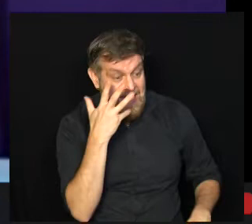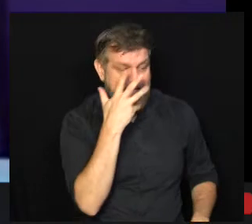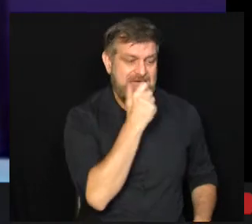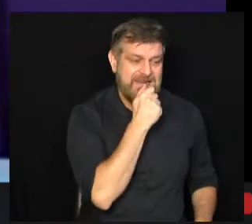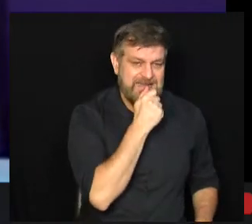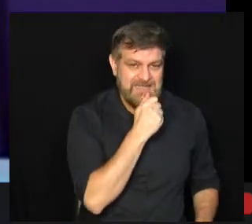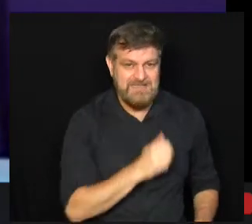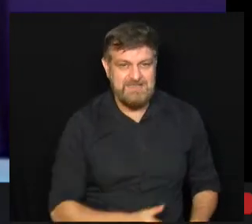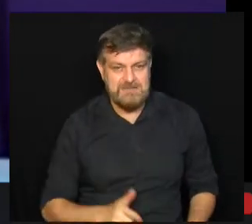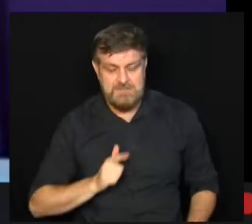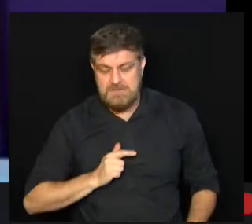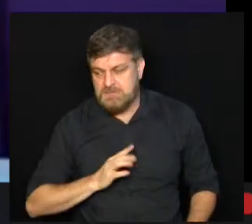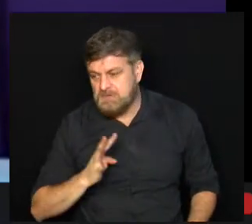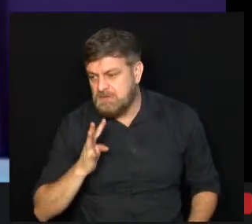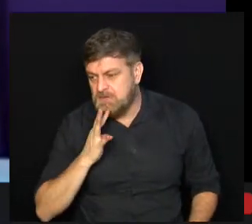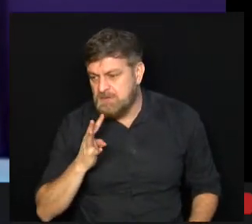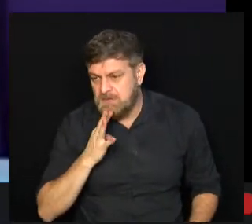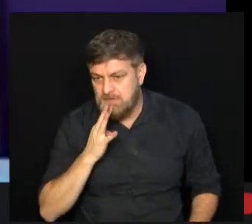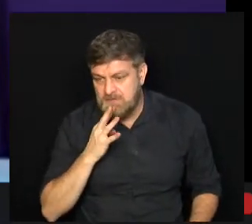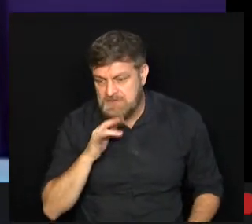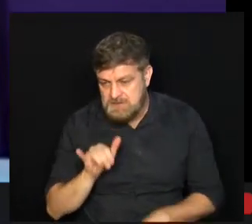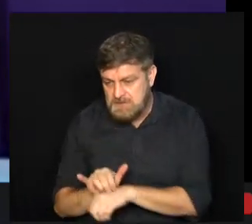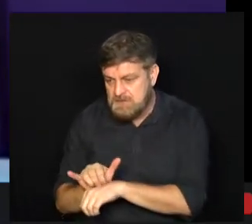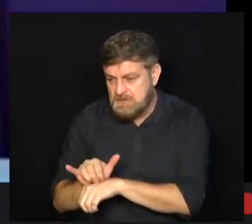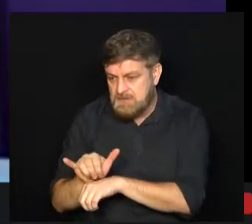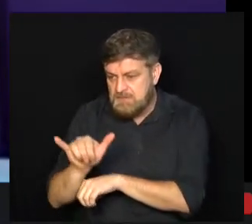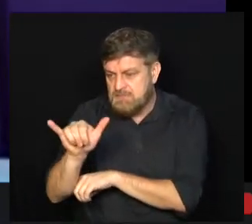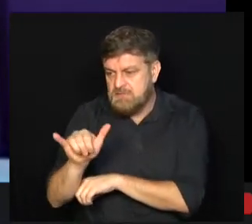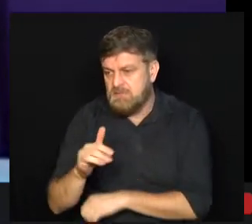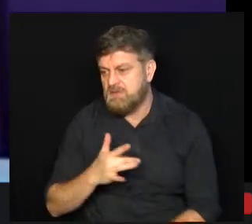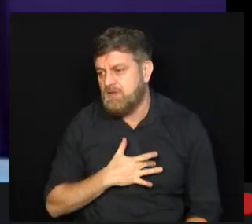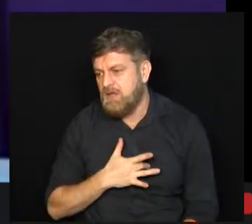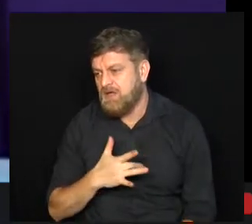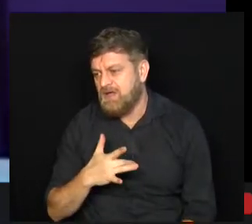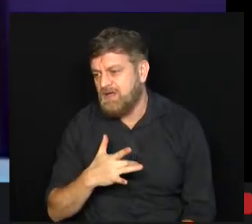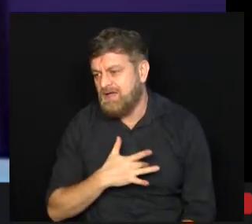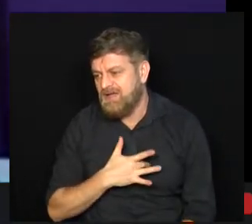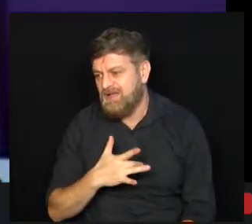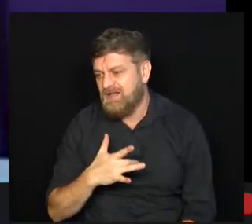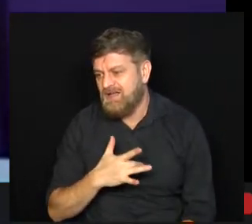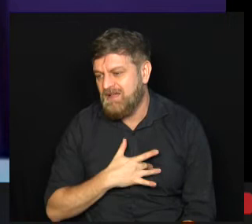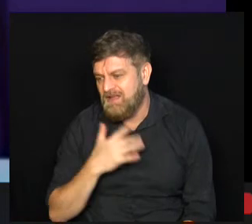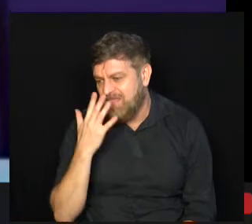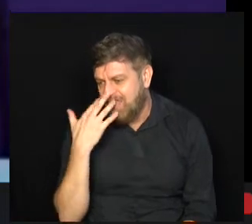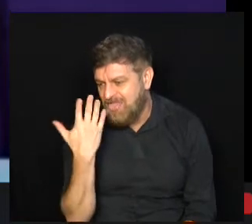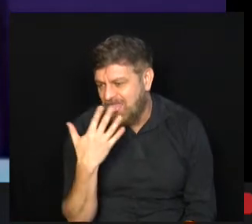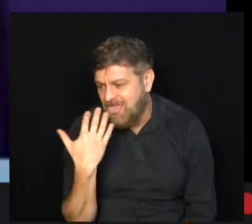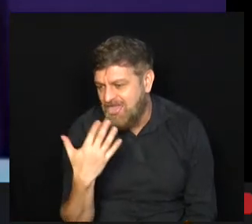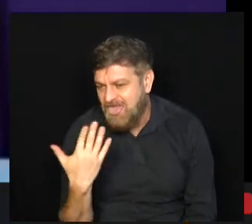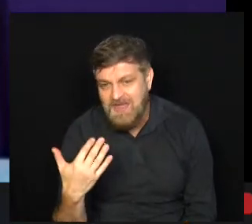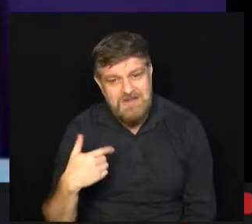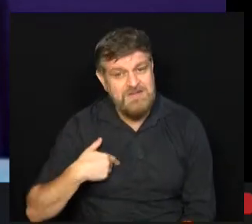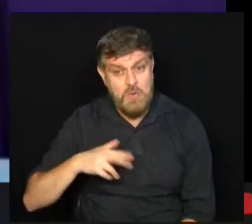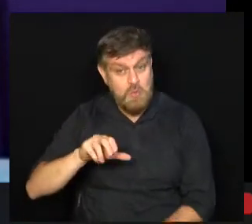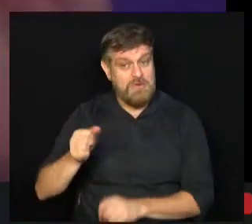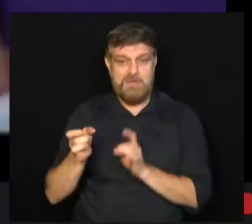mas assim que eu conheci a aviação, eu me apaixonei e não quero sair nunca mais